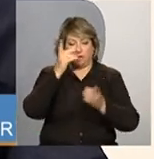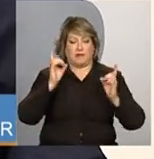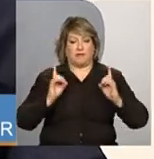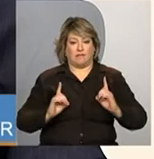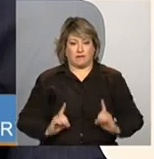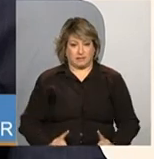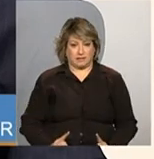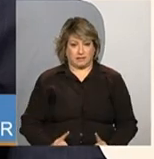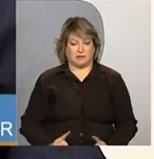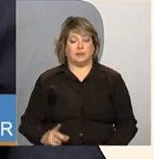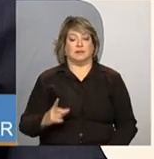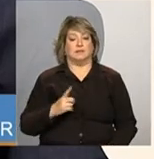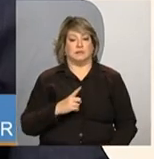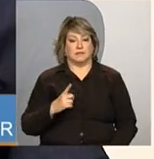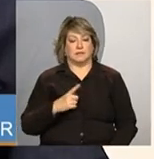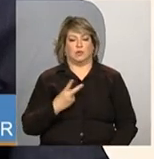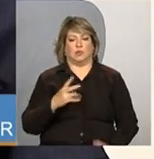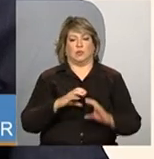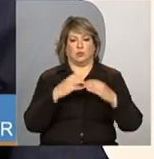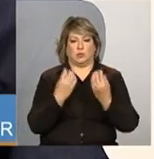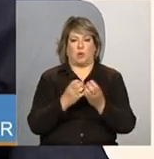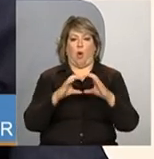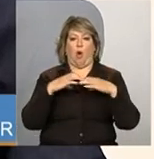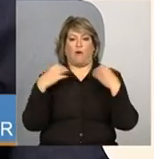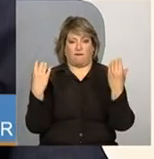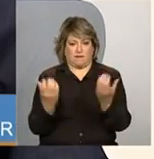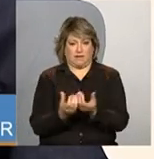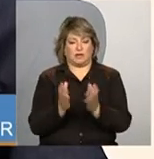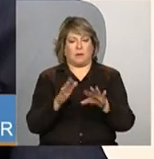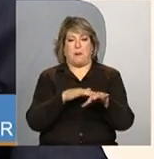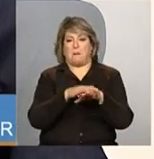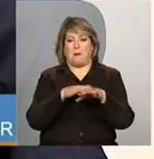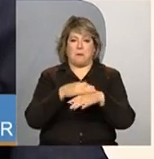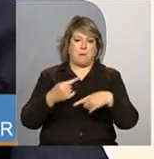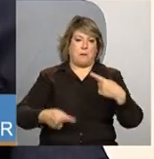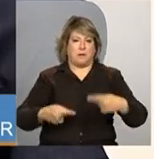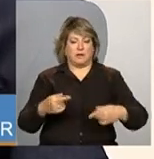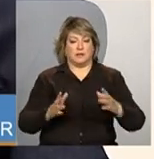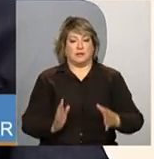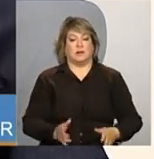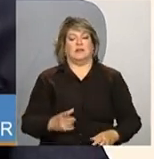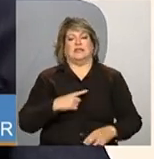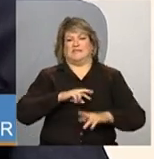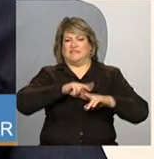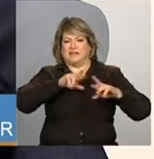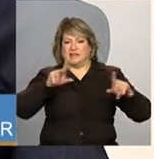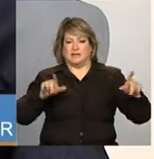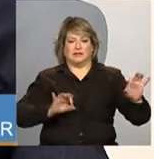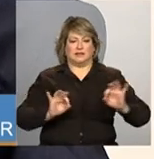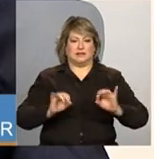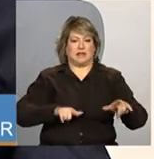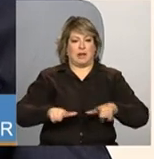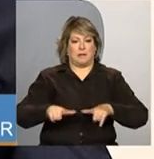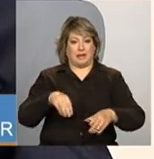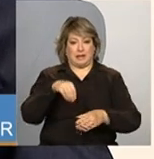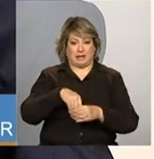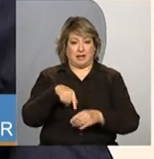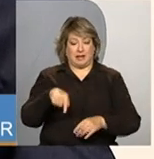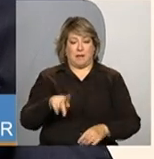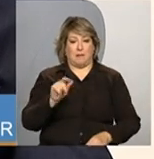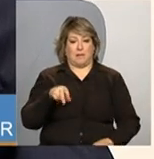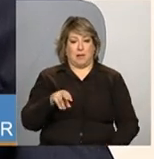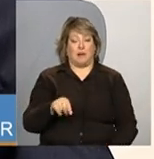de duas edições de conferência. Então, ele traz uma série de ações dentro do plano e que ele, como a Elíria falou, ele